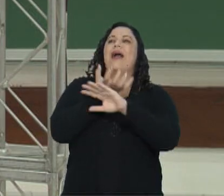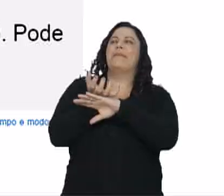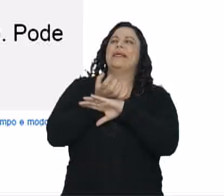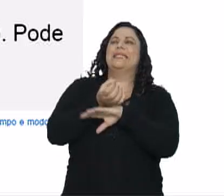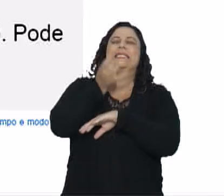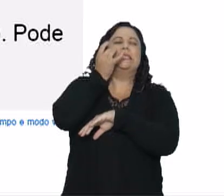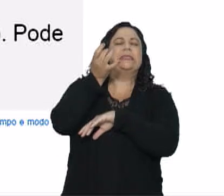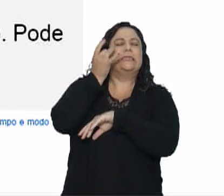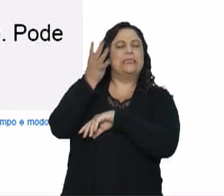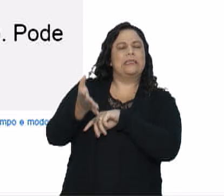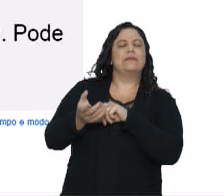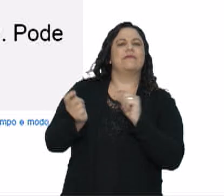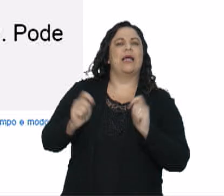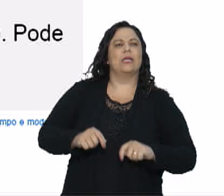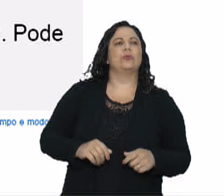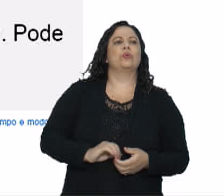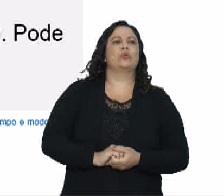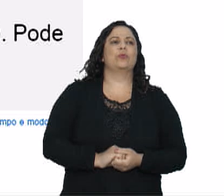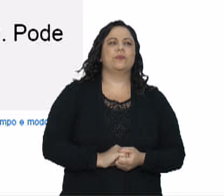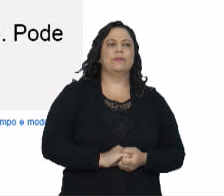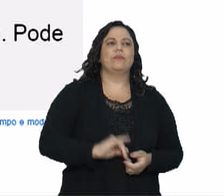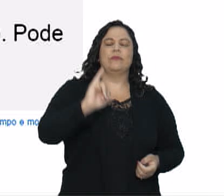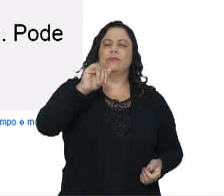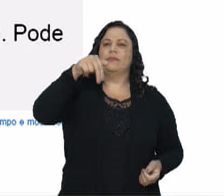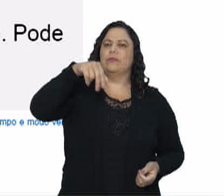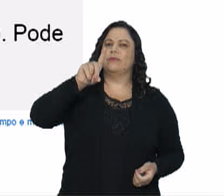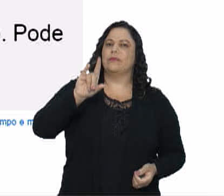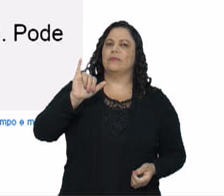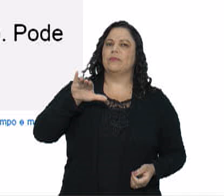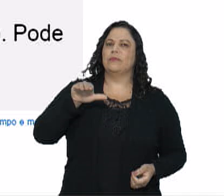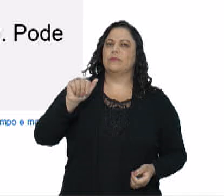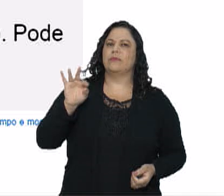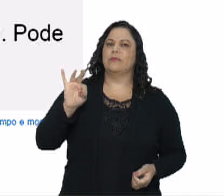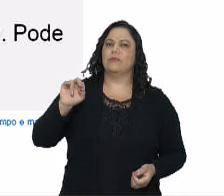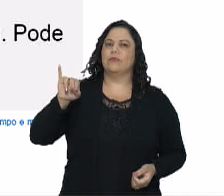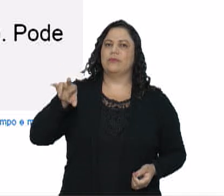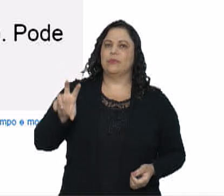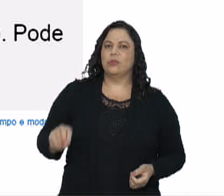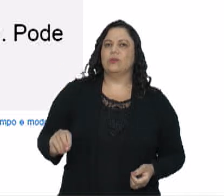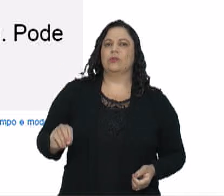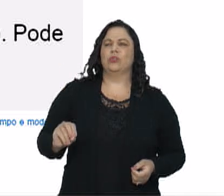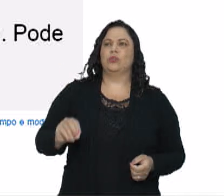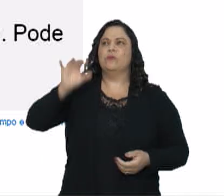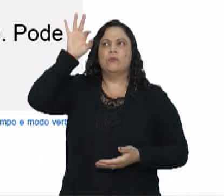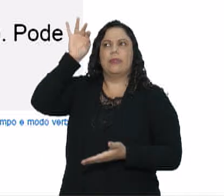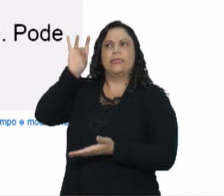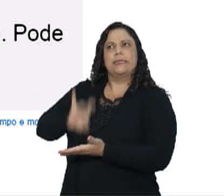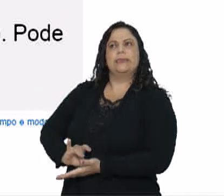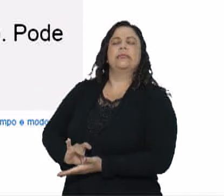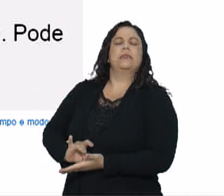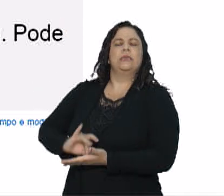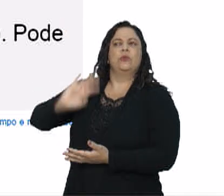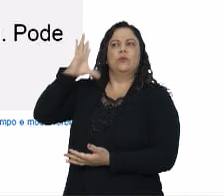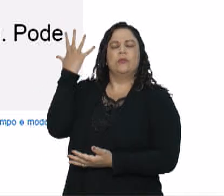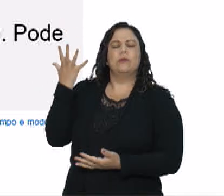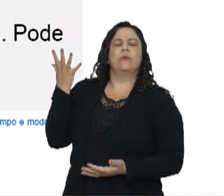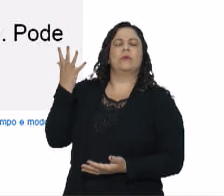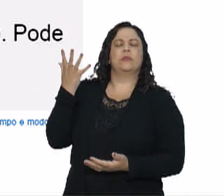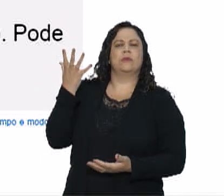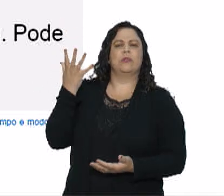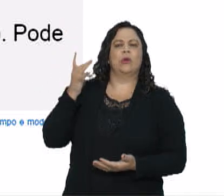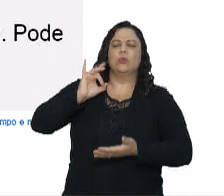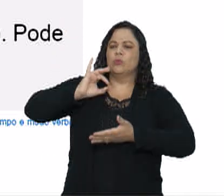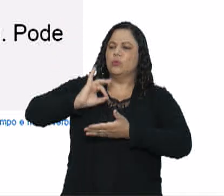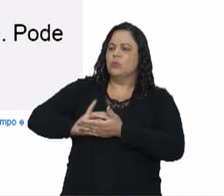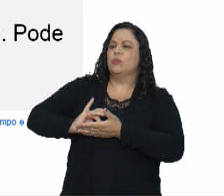Modo indicativo. O verbo expressa uma ação que provavelmente acontecerá, uma certeza, trabalhando com reais